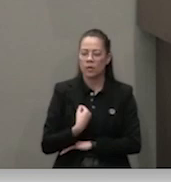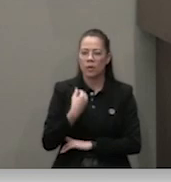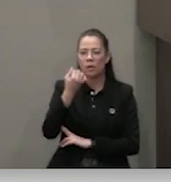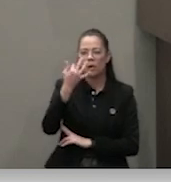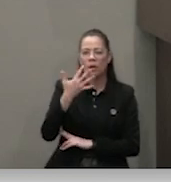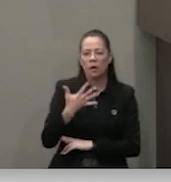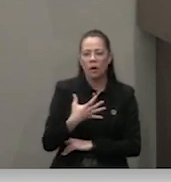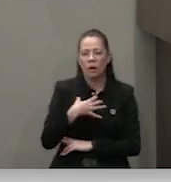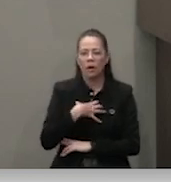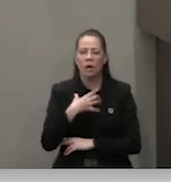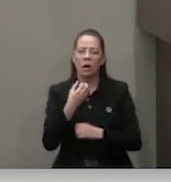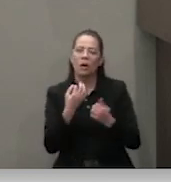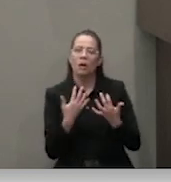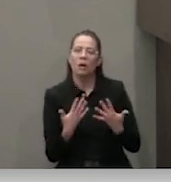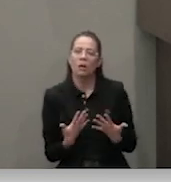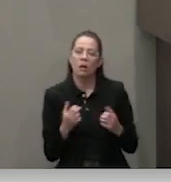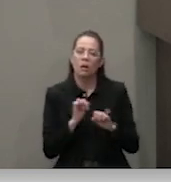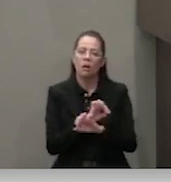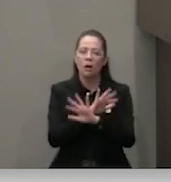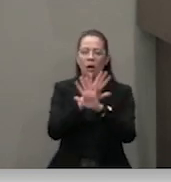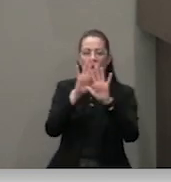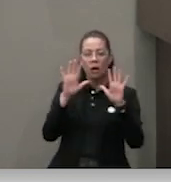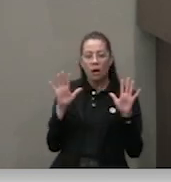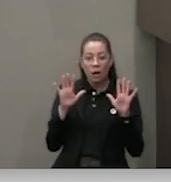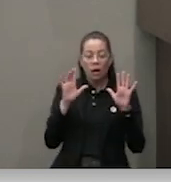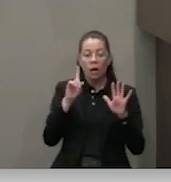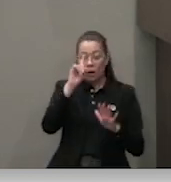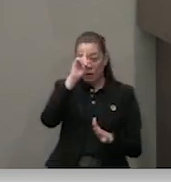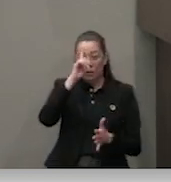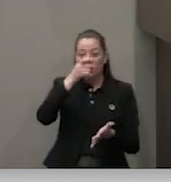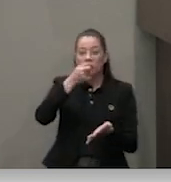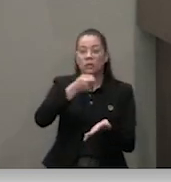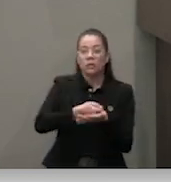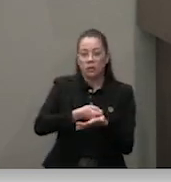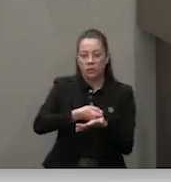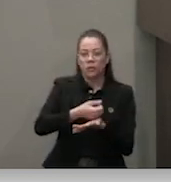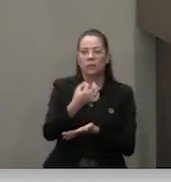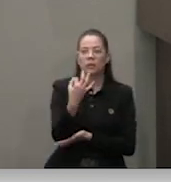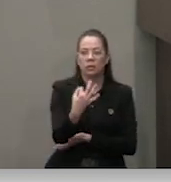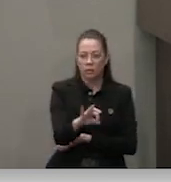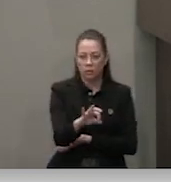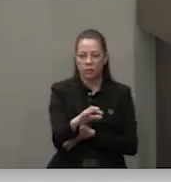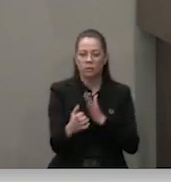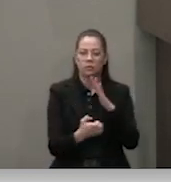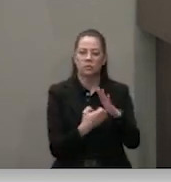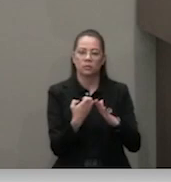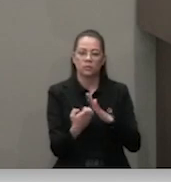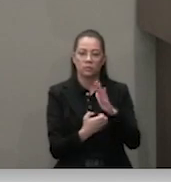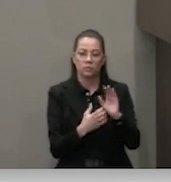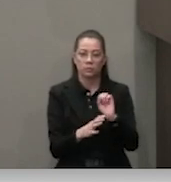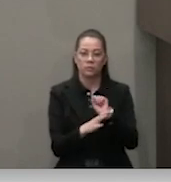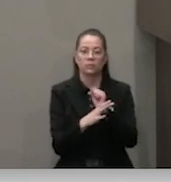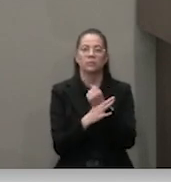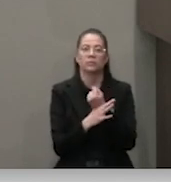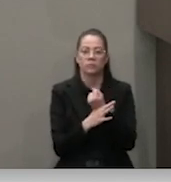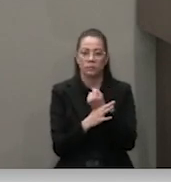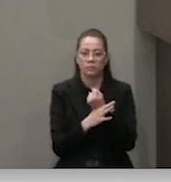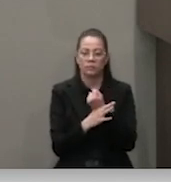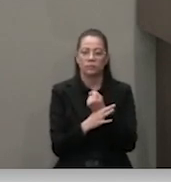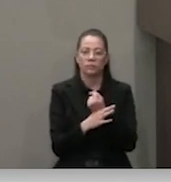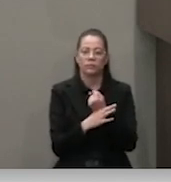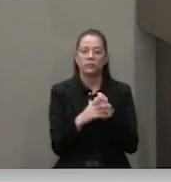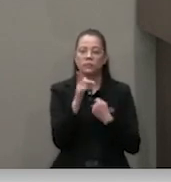de forma muito clara é uma obrigação uma obrigação da empresa garantir o